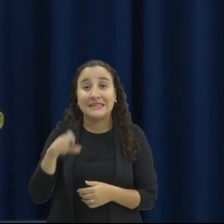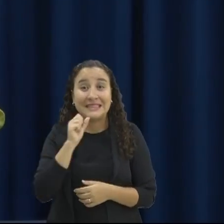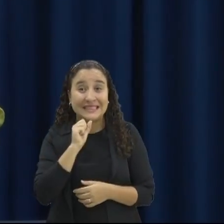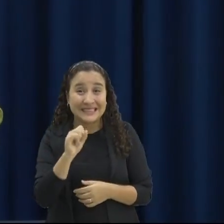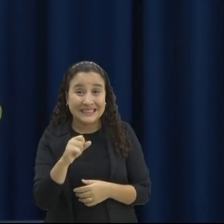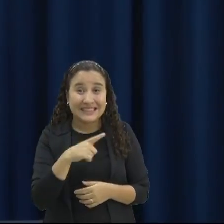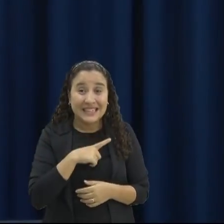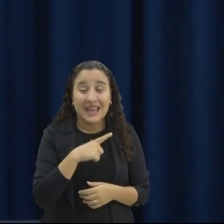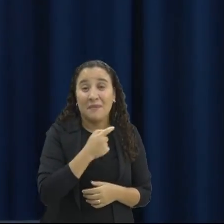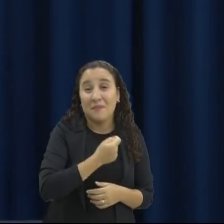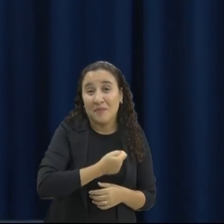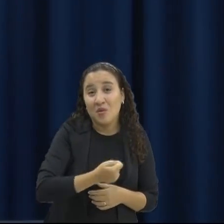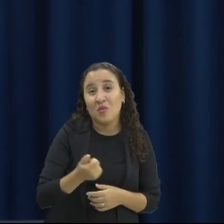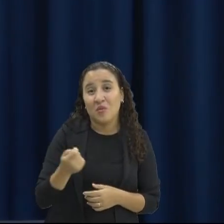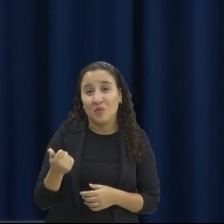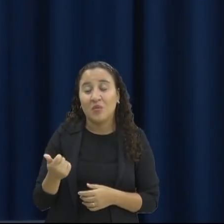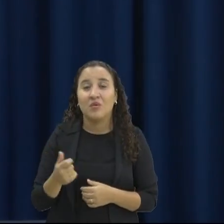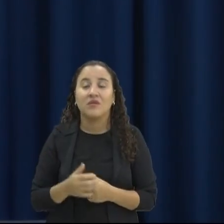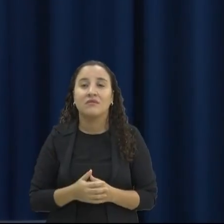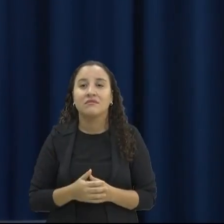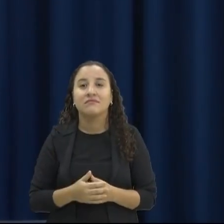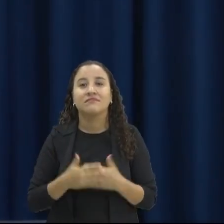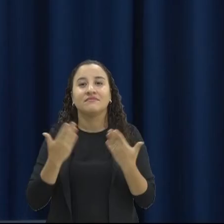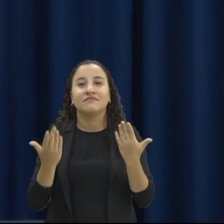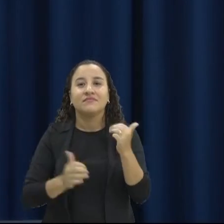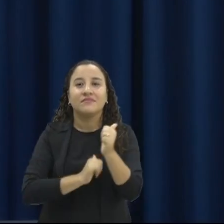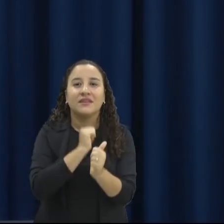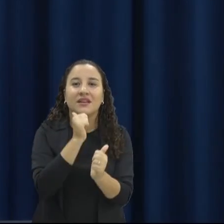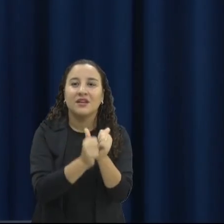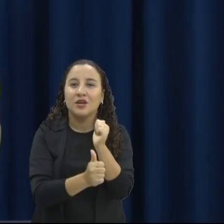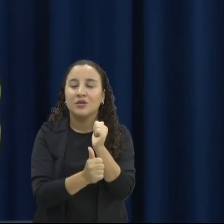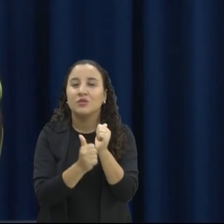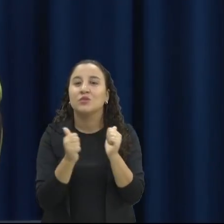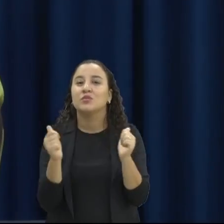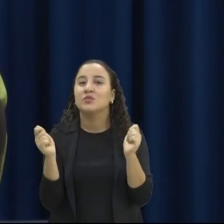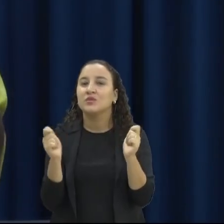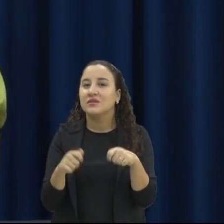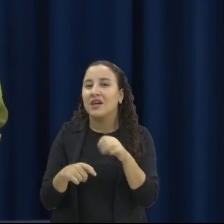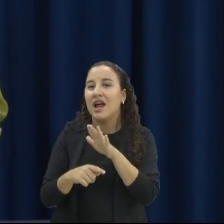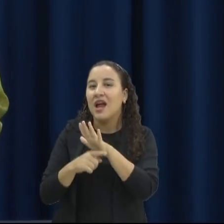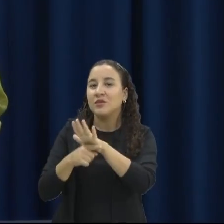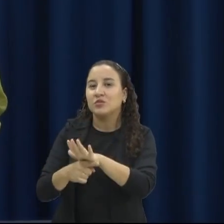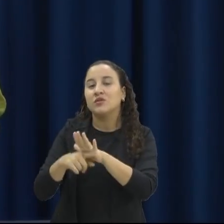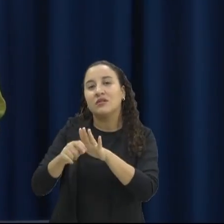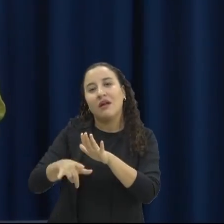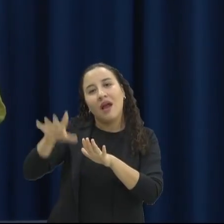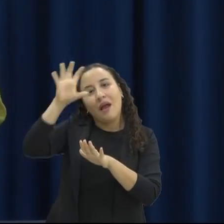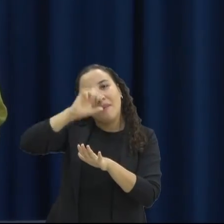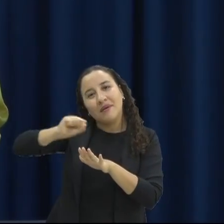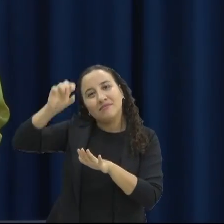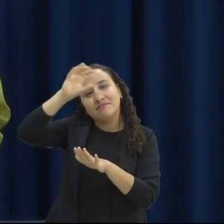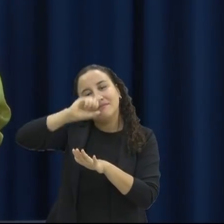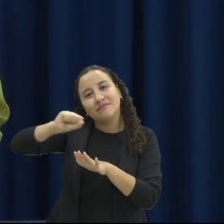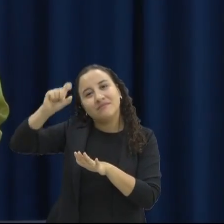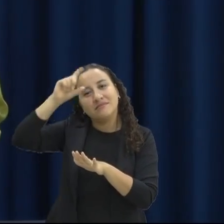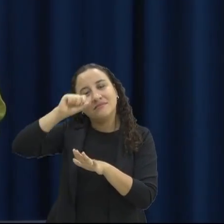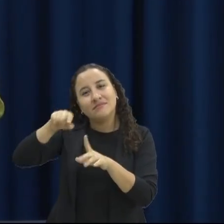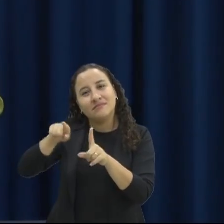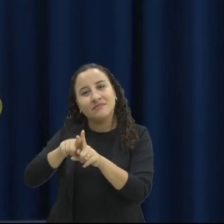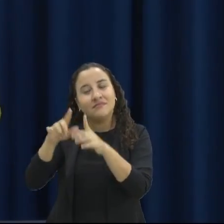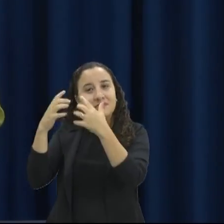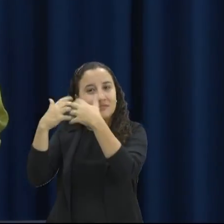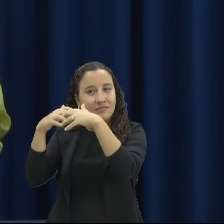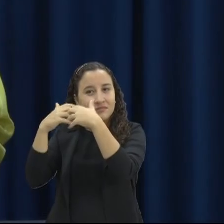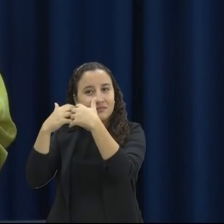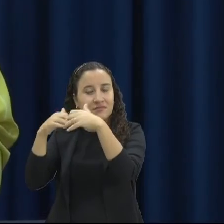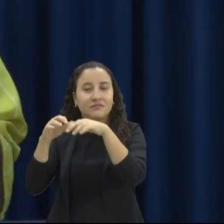muito pouco. O esporte ajuda a aprendizagem, a parte